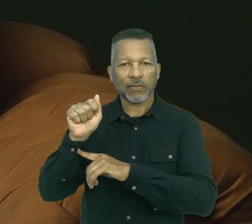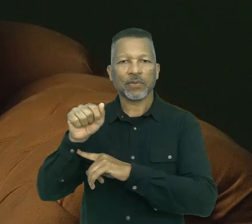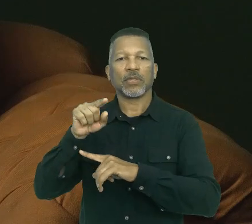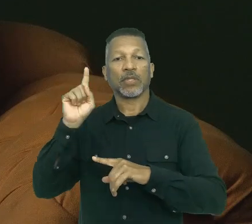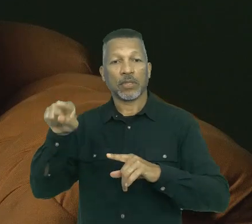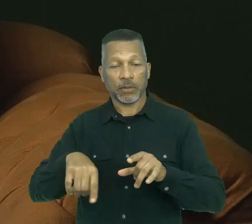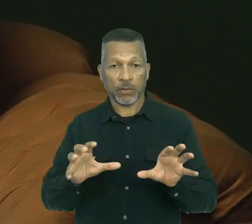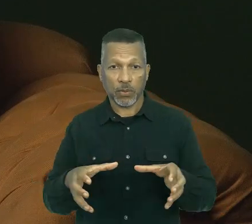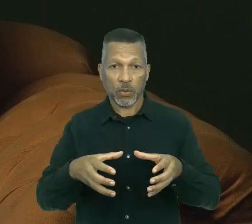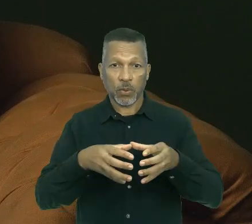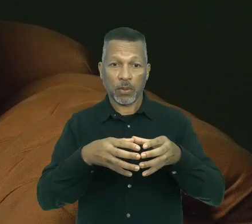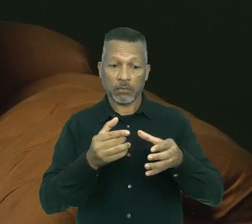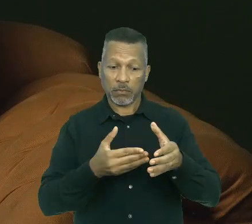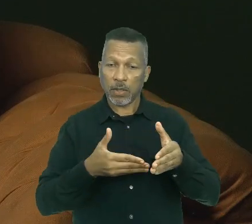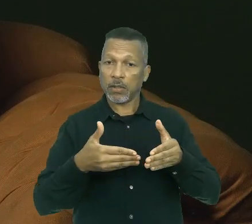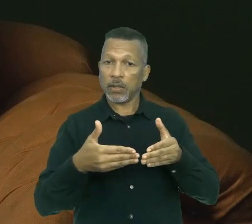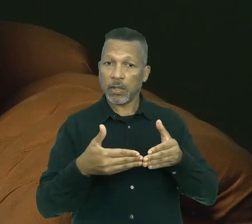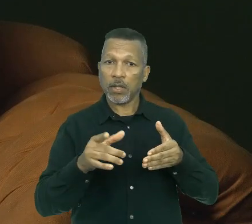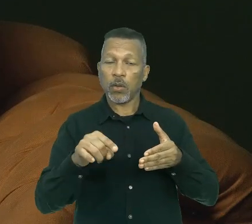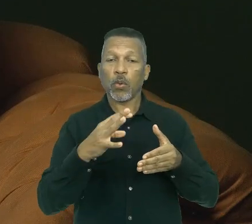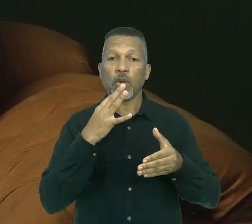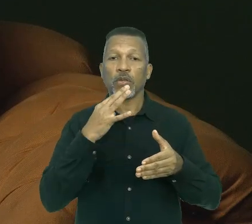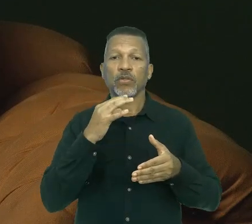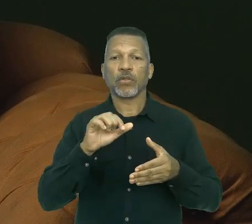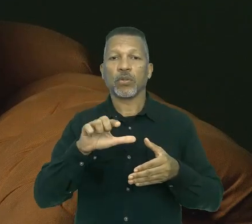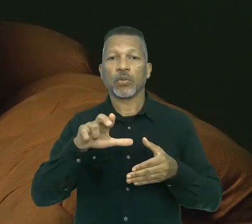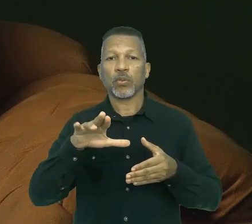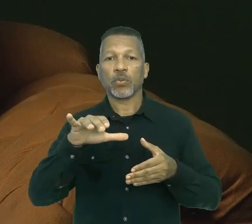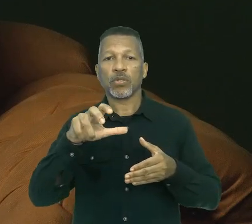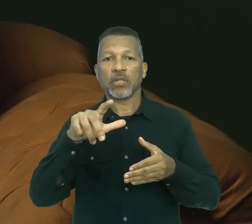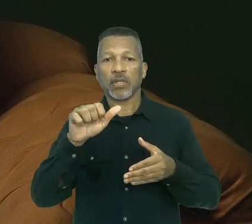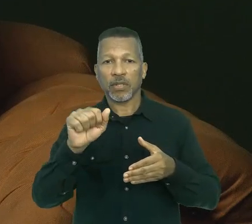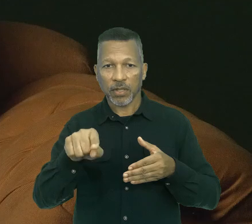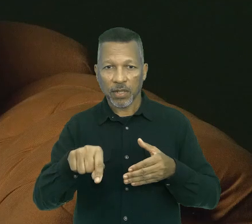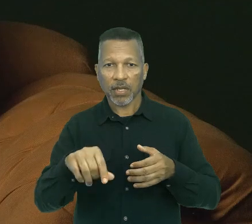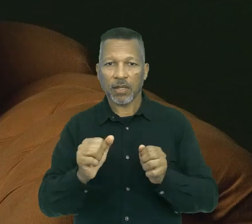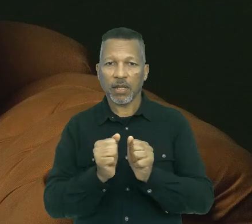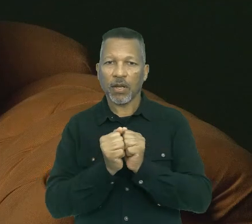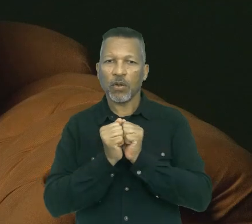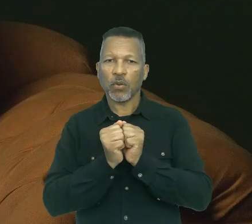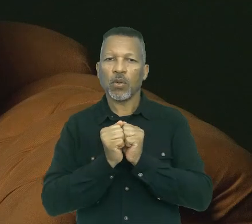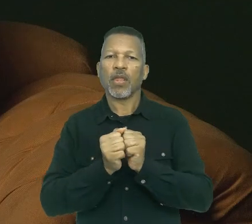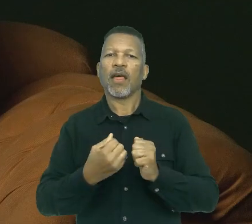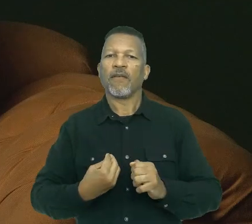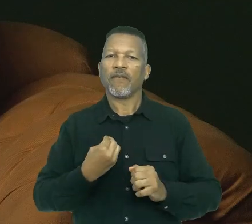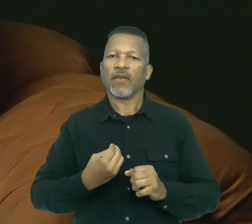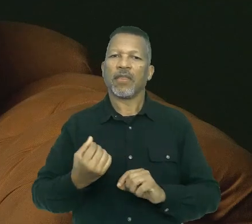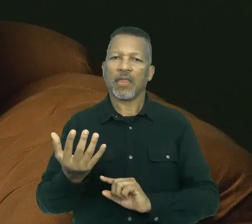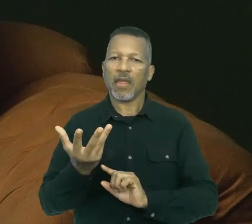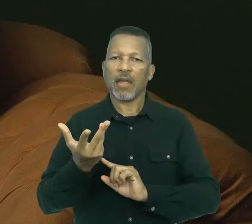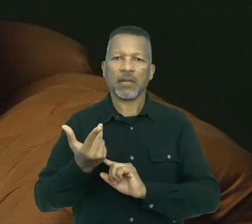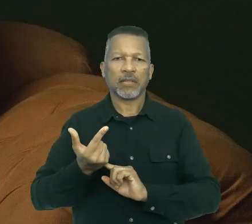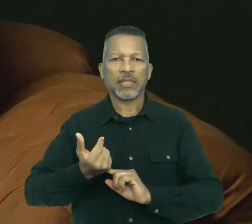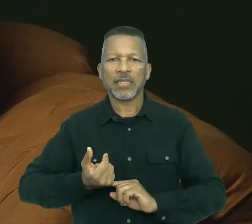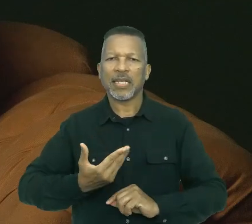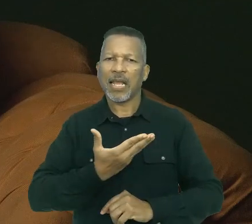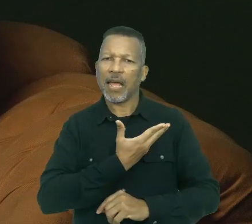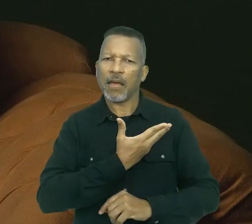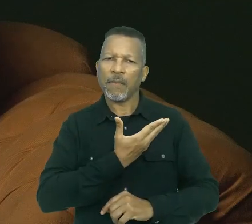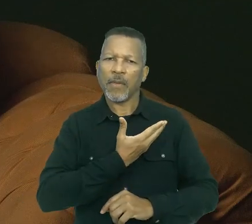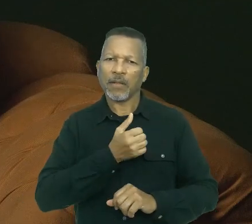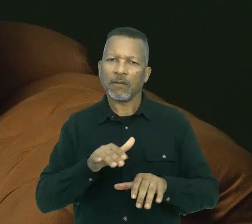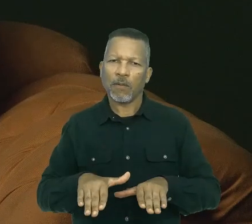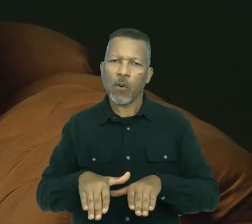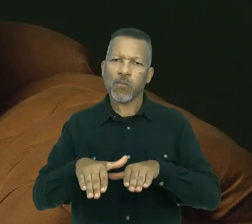eu conheci o Luciano, que é meu companheiro na vida e na arte. Já era amigo de infância da